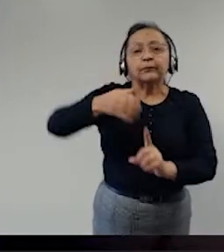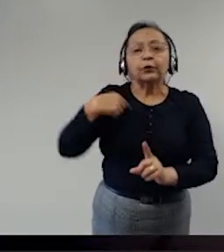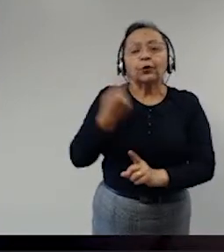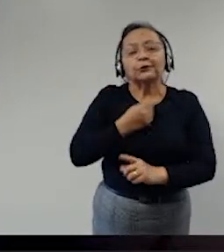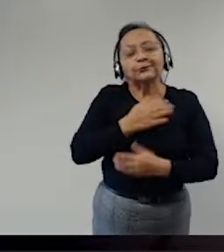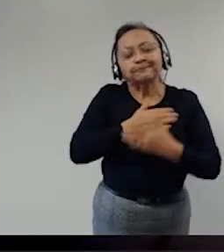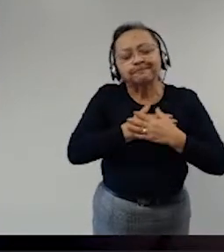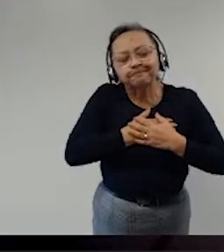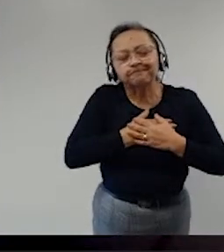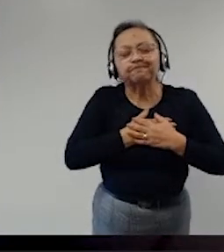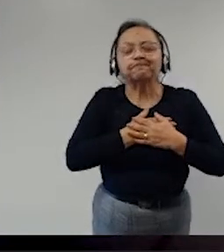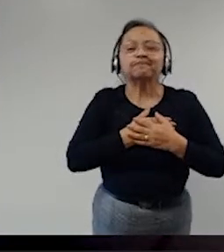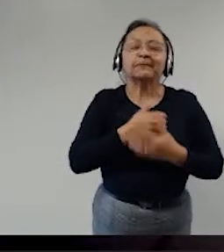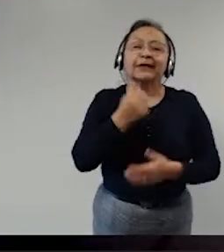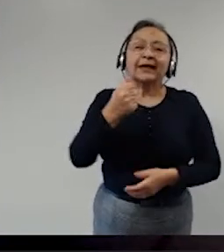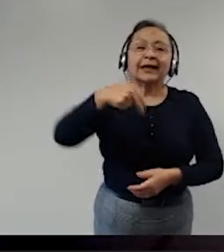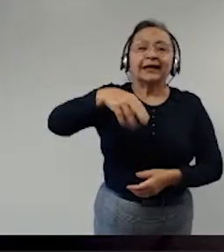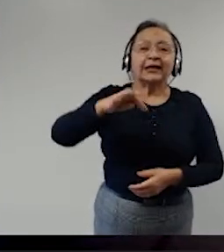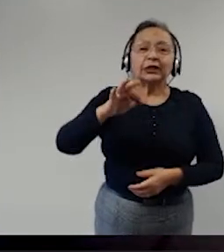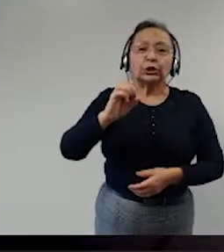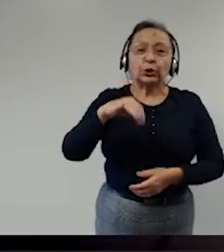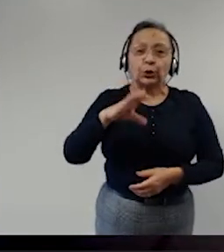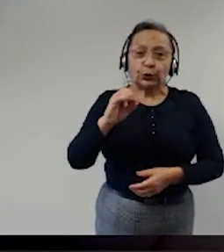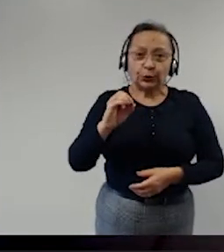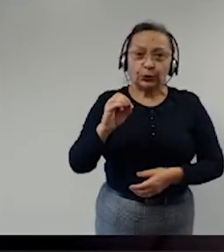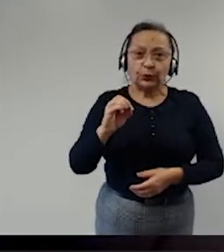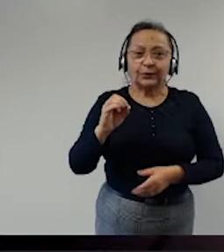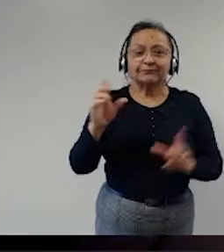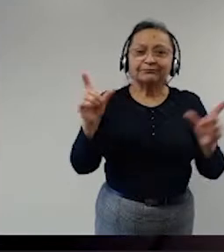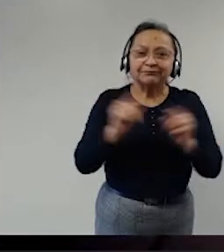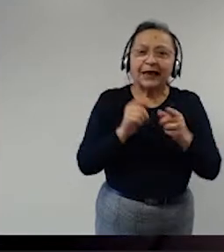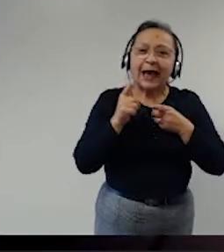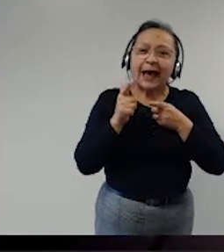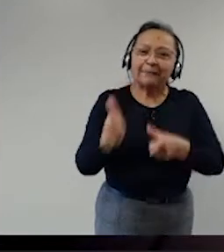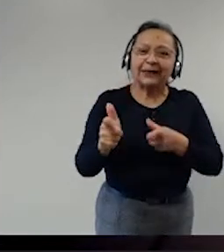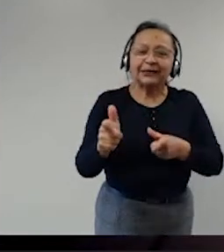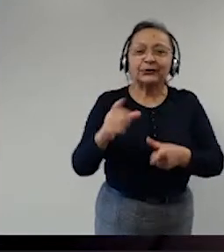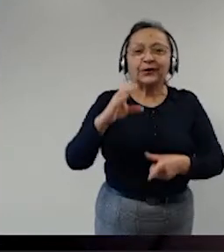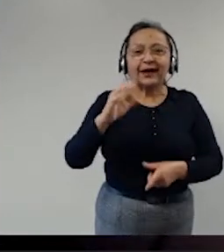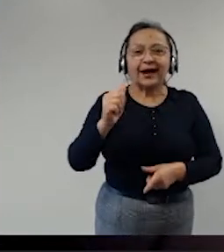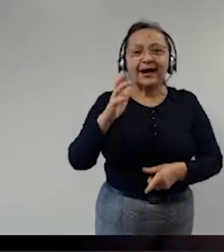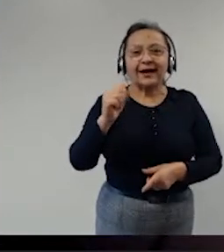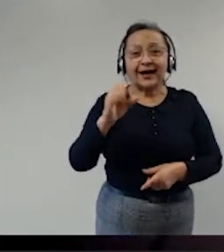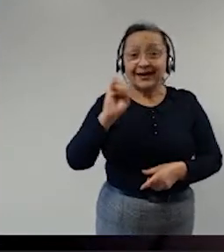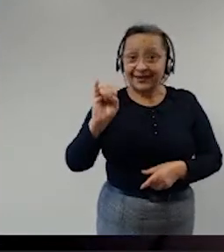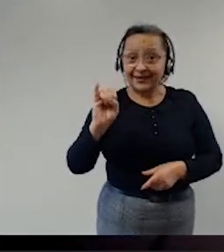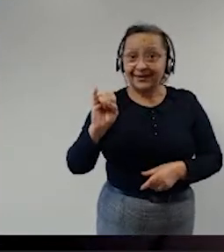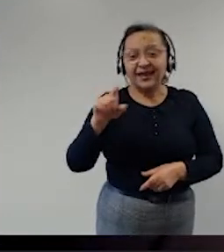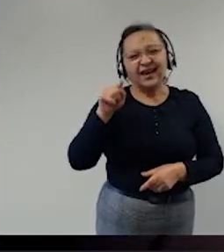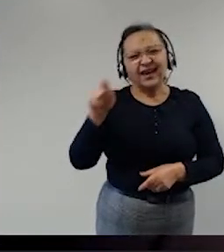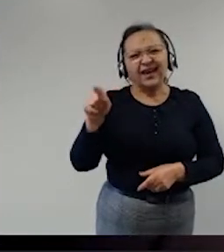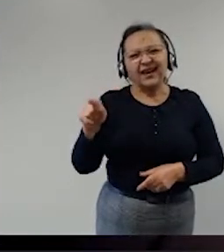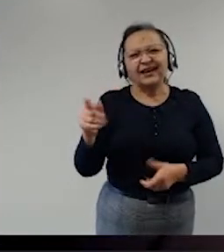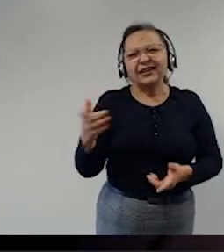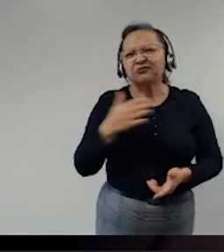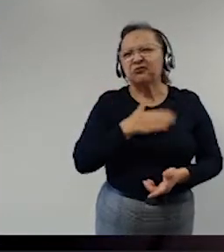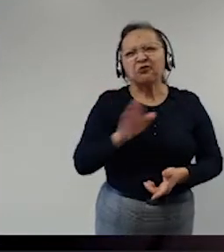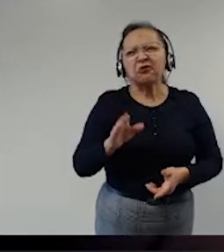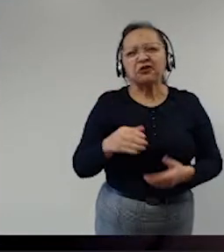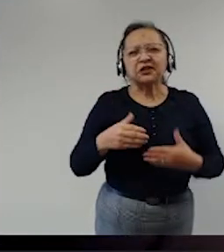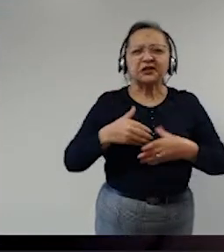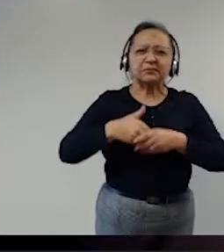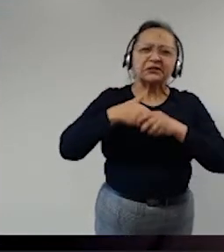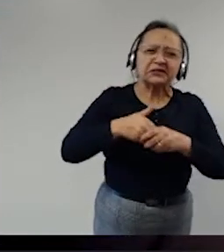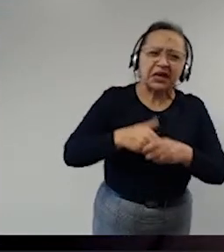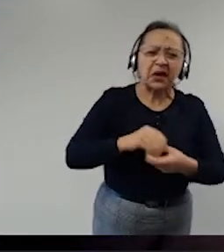Antônio Carlos de Almeida Castro, Cacai. Apesar dele dispensar qualquer tipo de apresentação, o